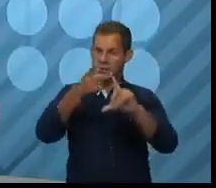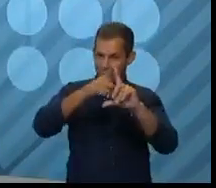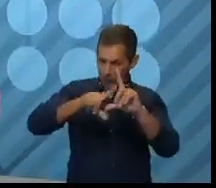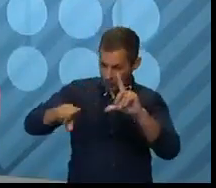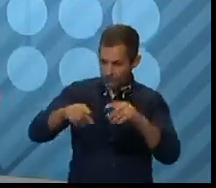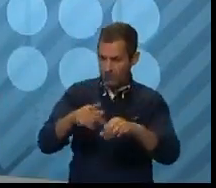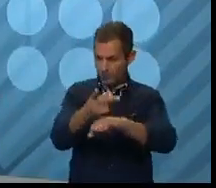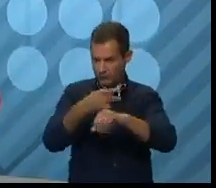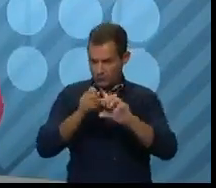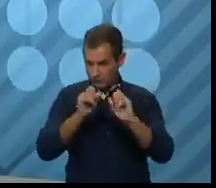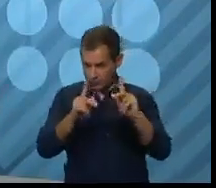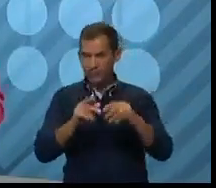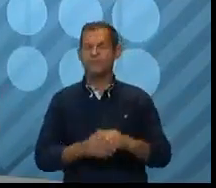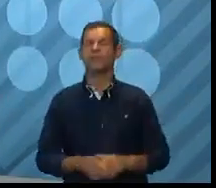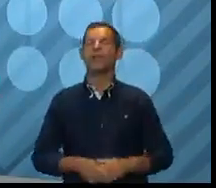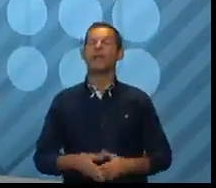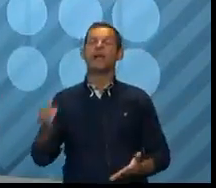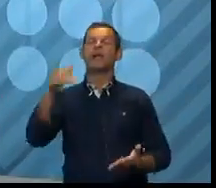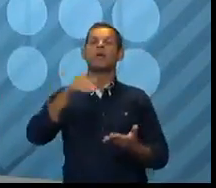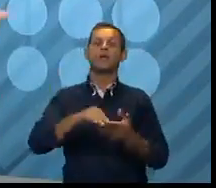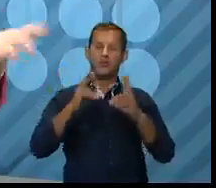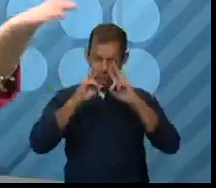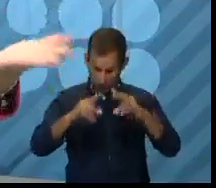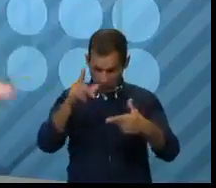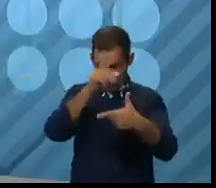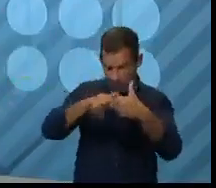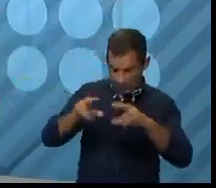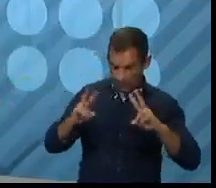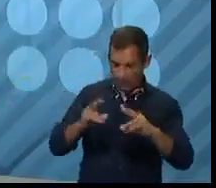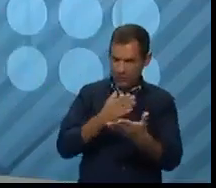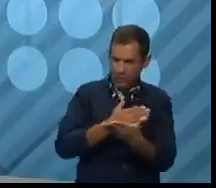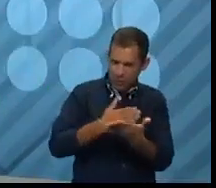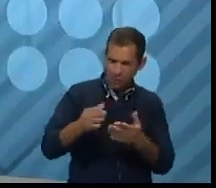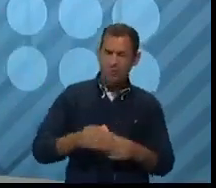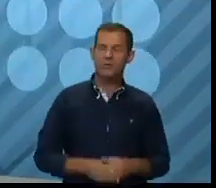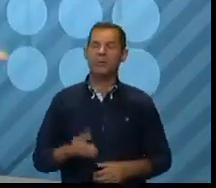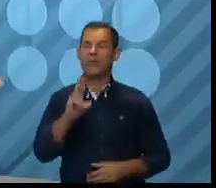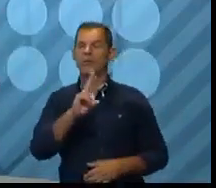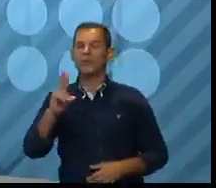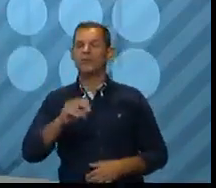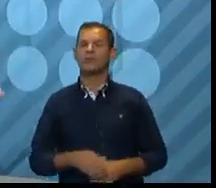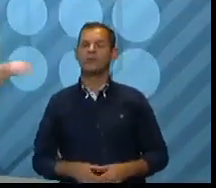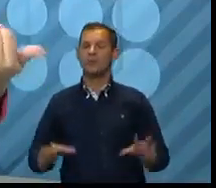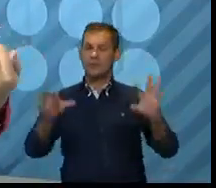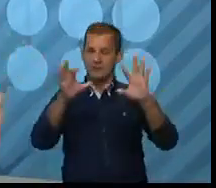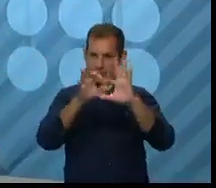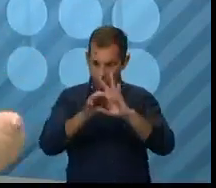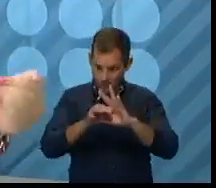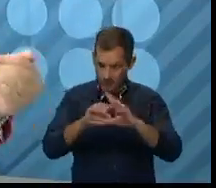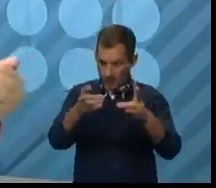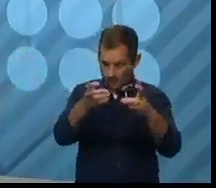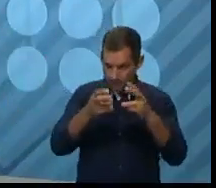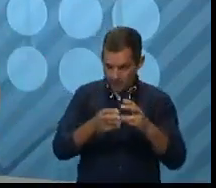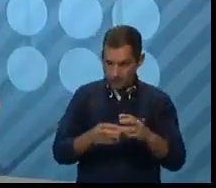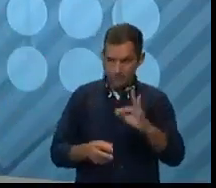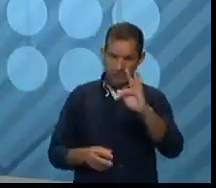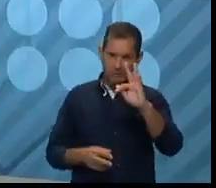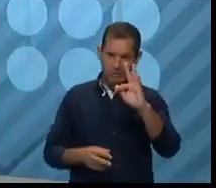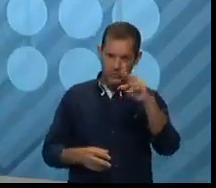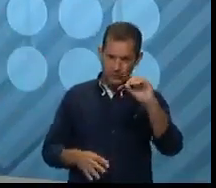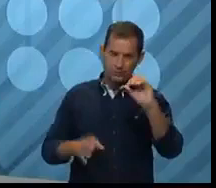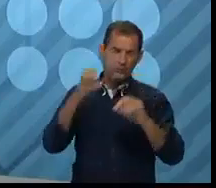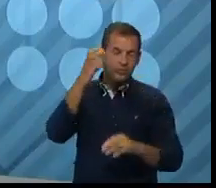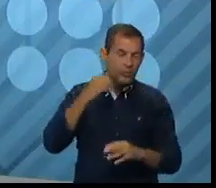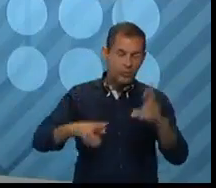está procurando. E por fim, vimos problemas de valor inicial, né? Utilizando as integrais, descobrimos a função lucro,